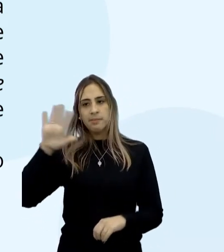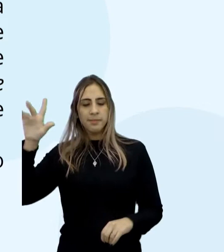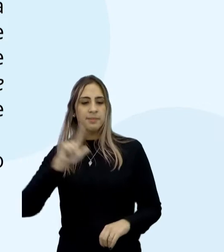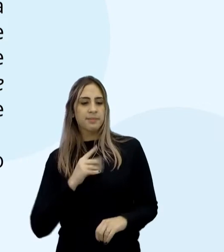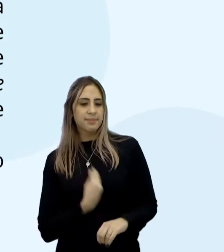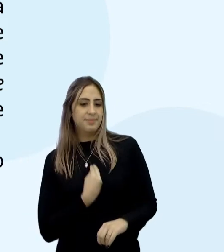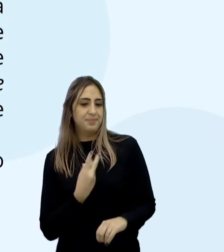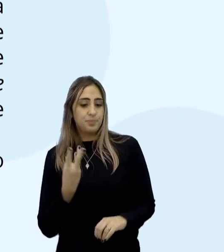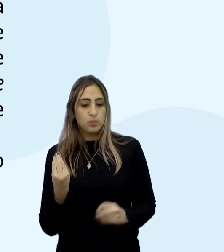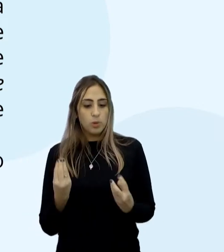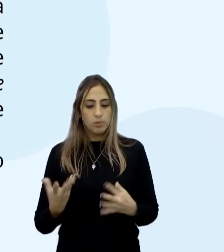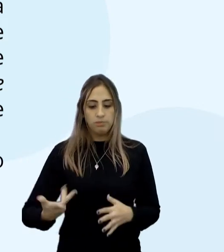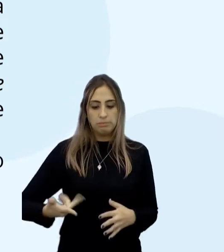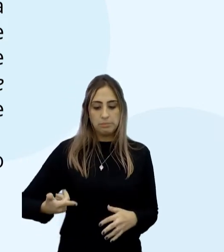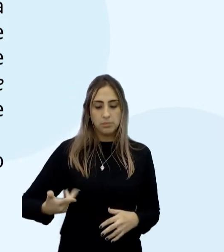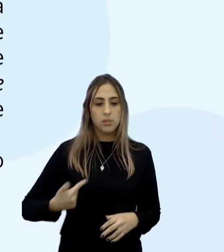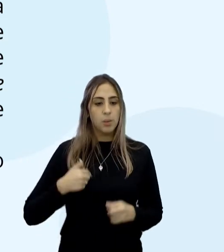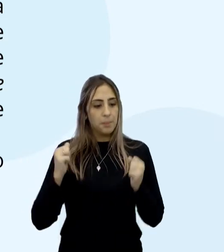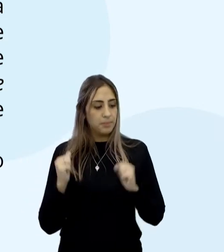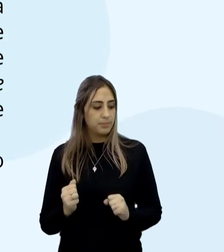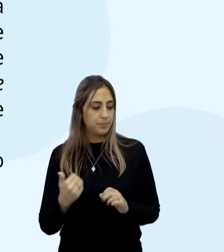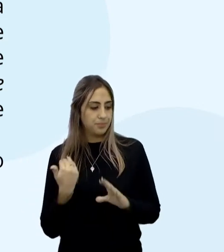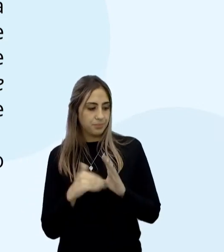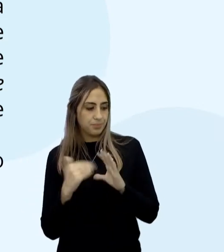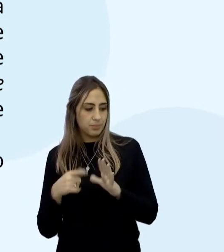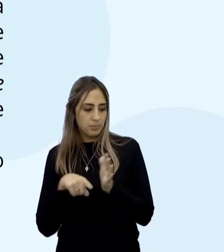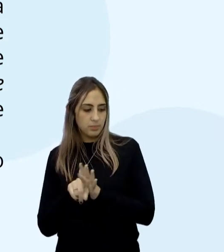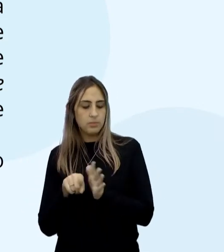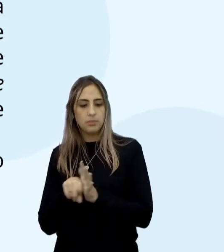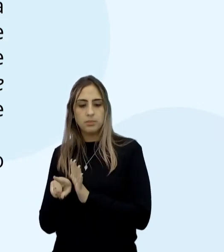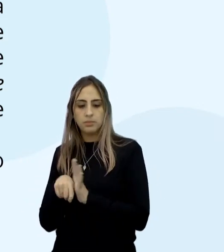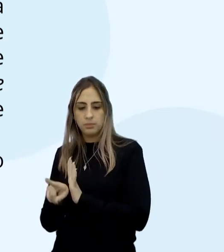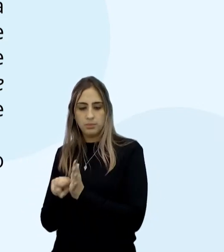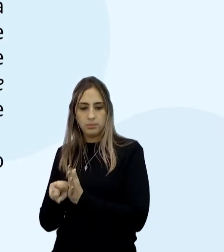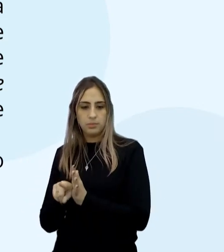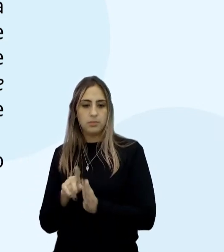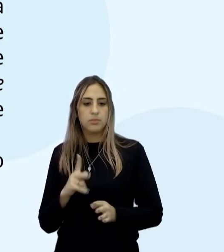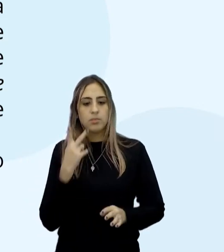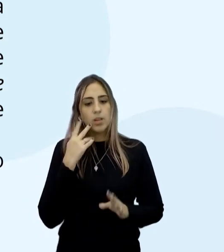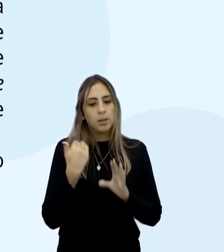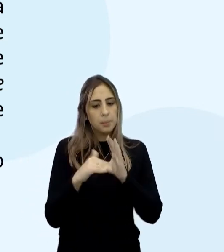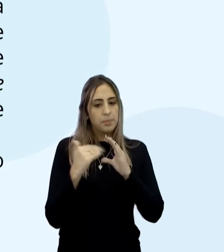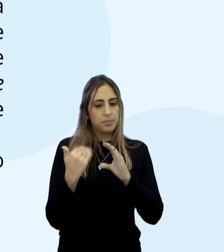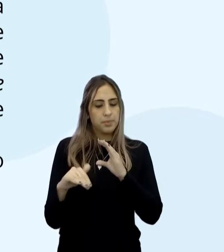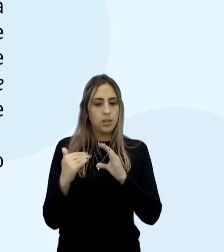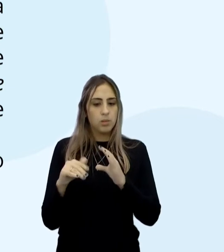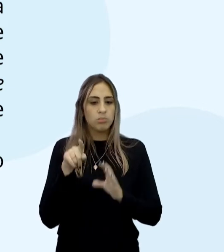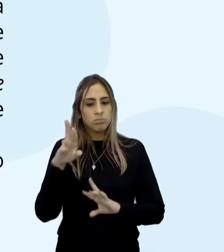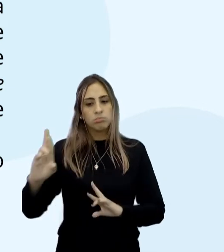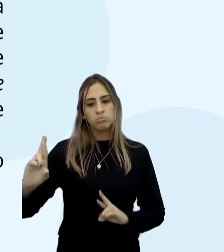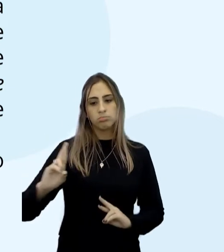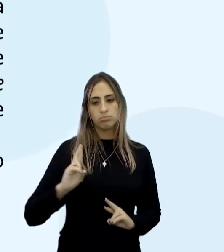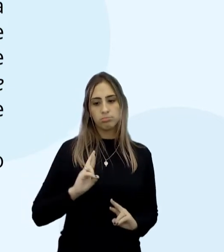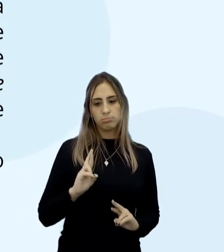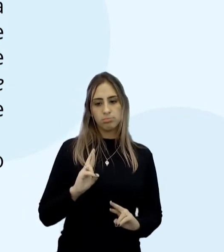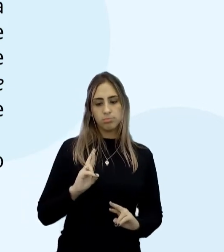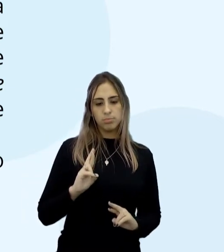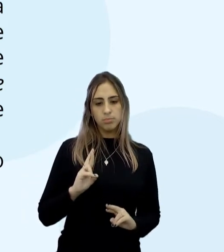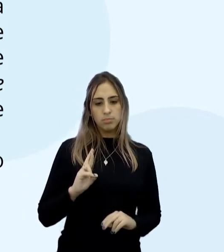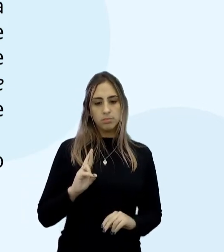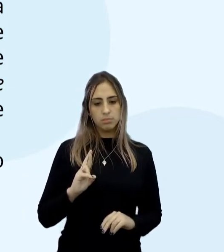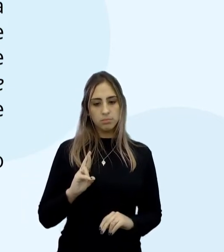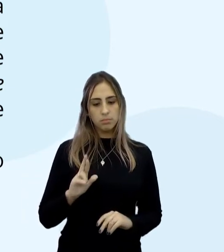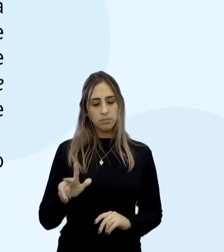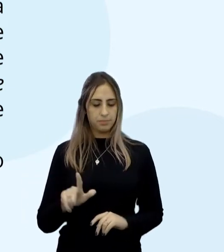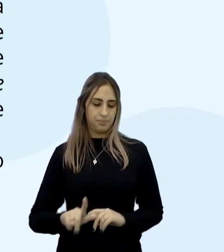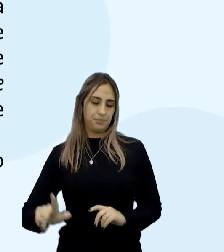vida muito corrida, eu posso enviar aí as perguntas para a pessoa por e-mail, ela responde e aí,